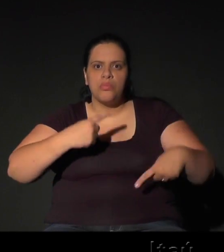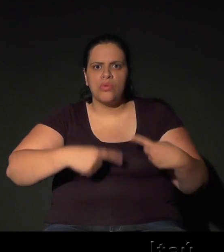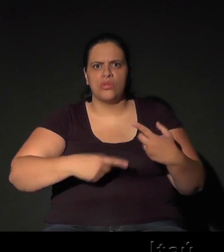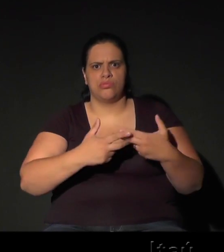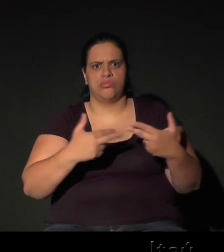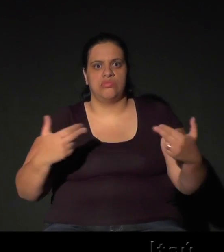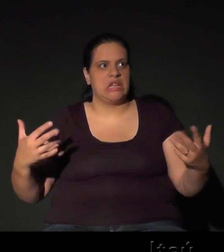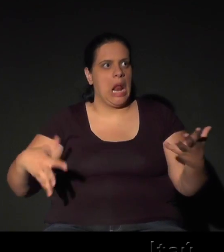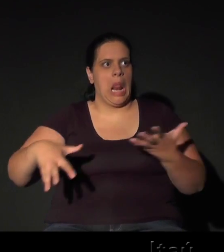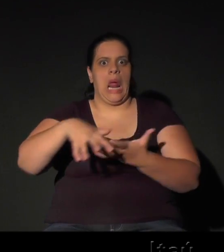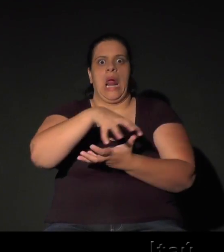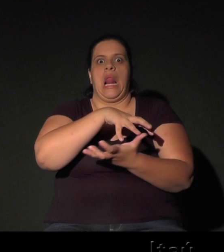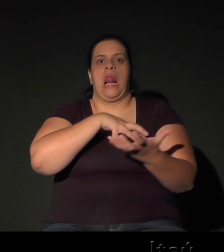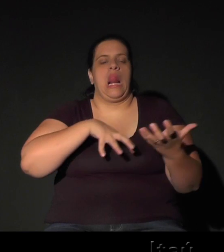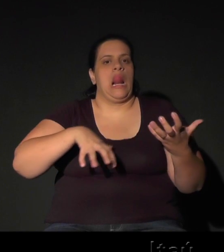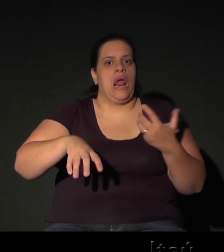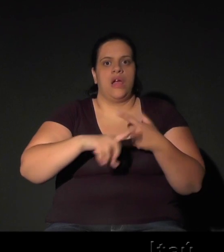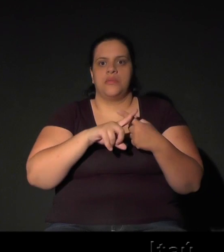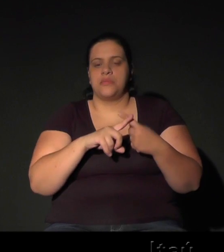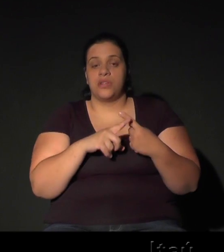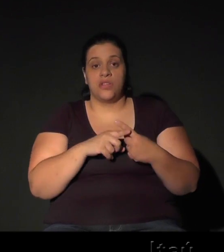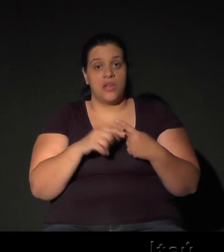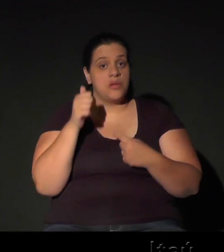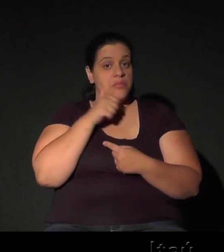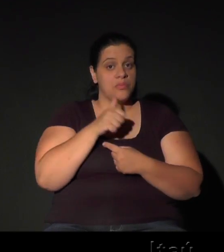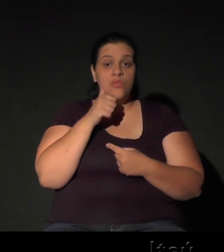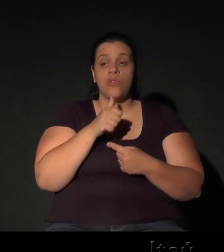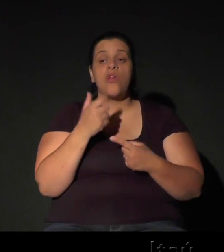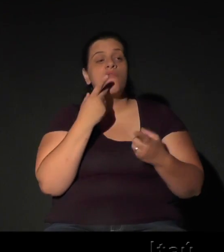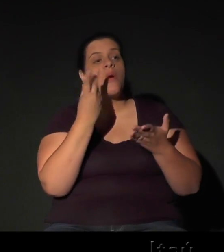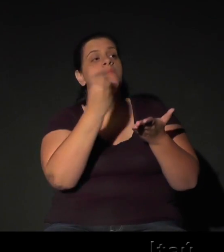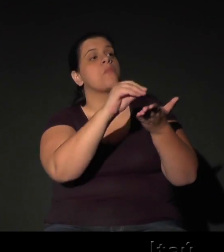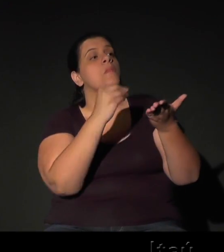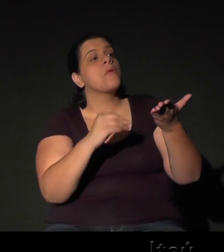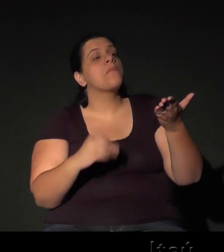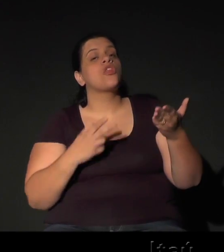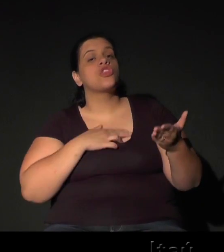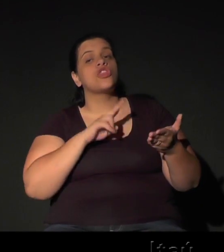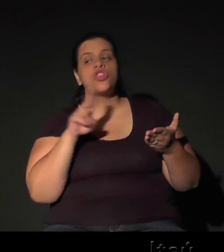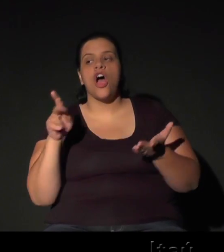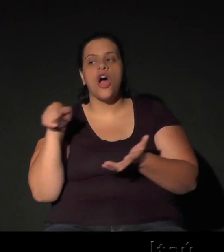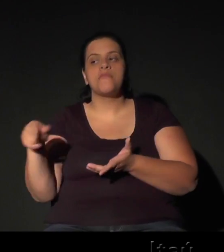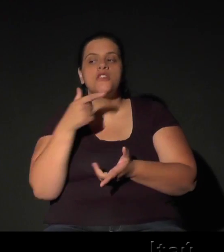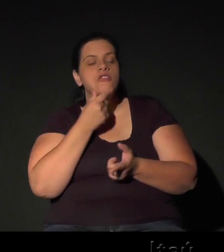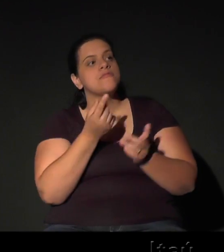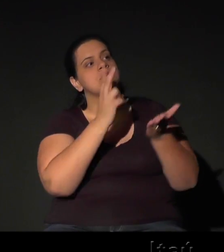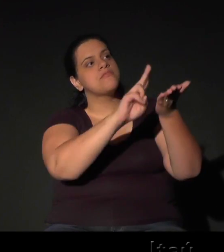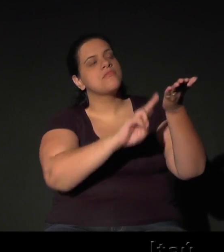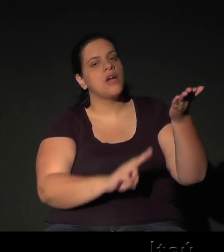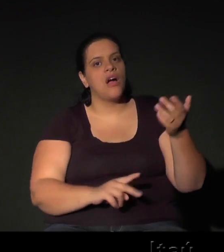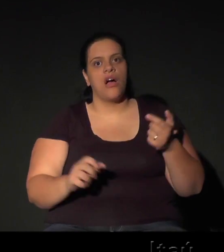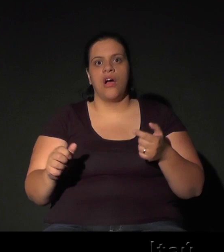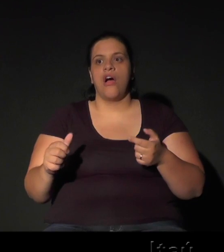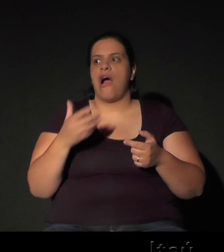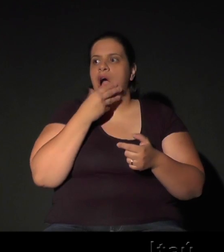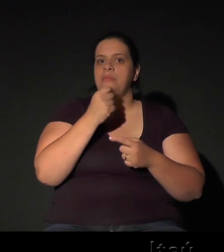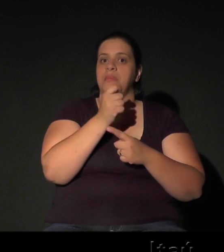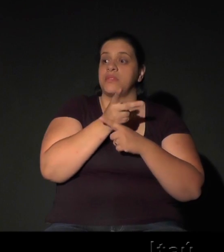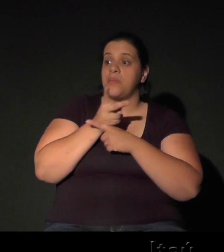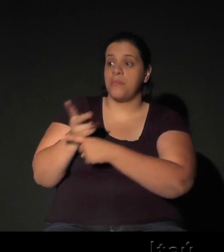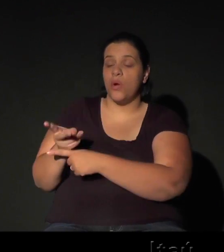uma celeuma que os homens iam porque as mulheres é que indicavam o nome dos homens pra lista Então os homens tinham que procurar essas